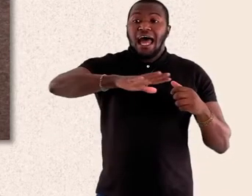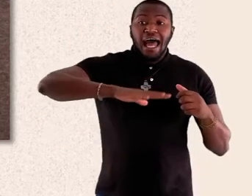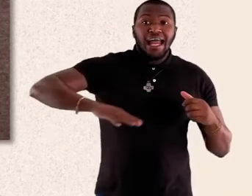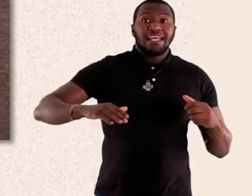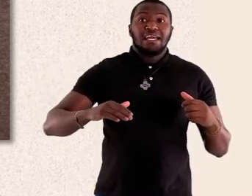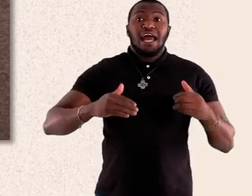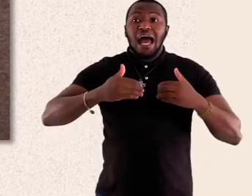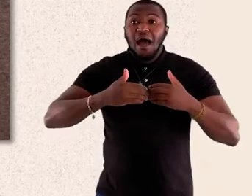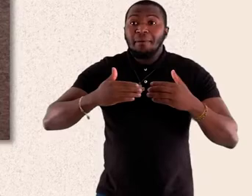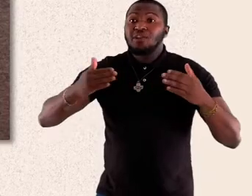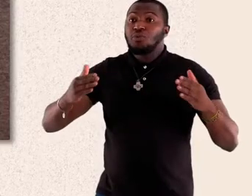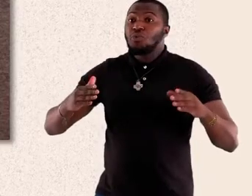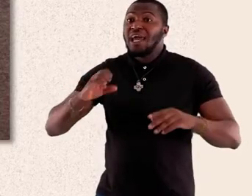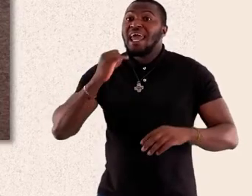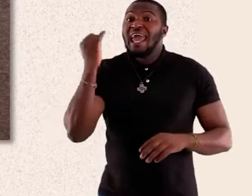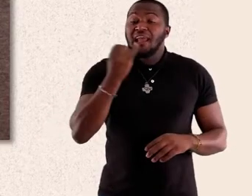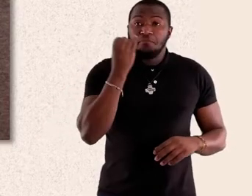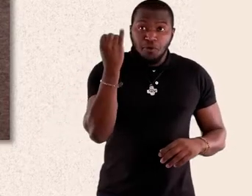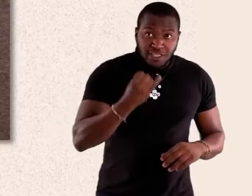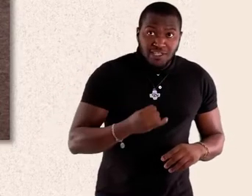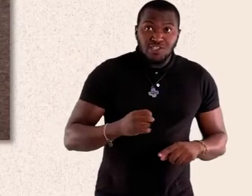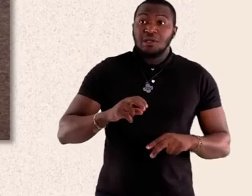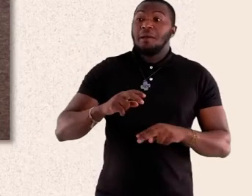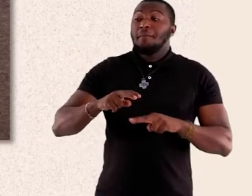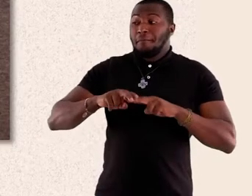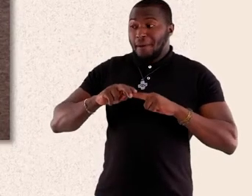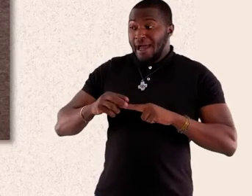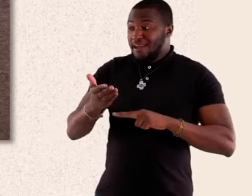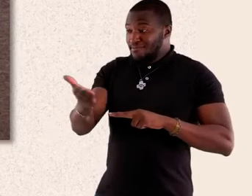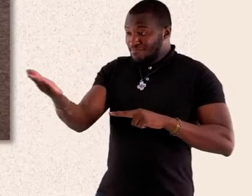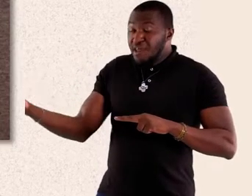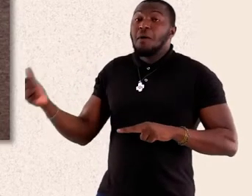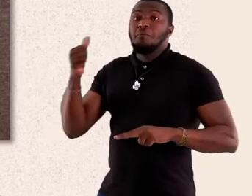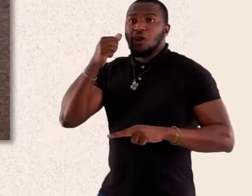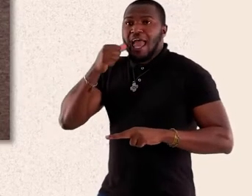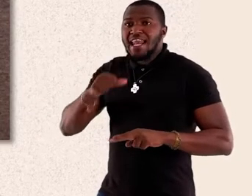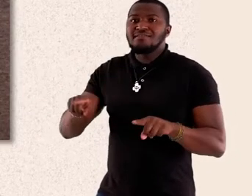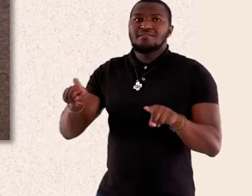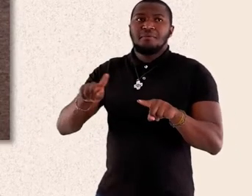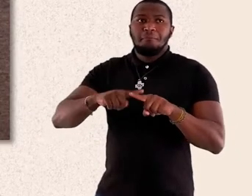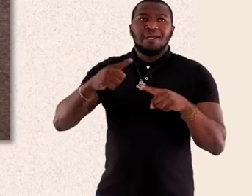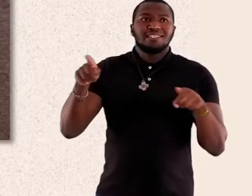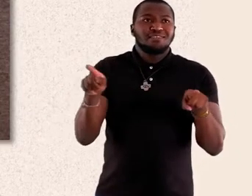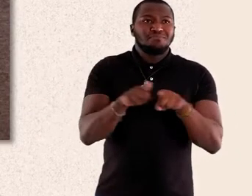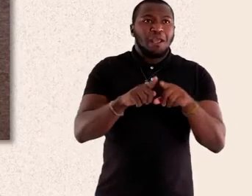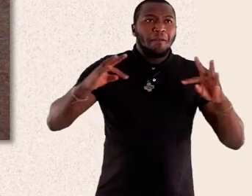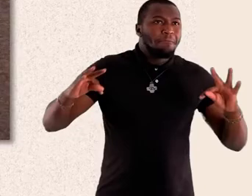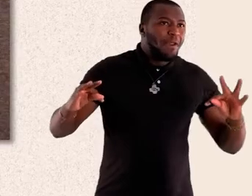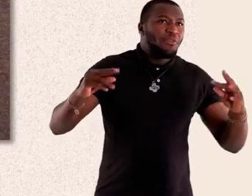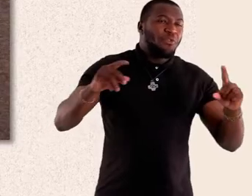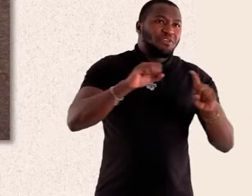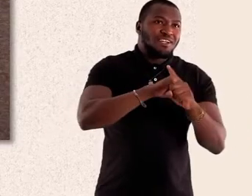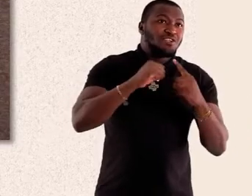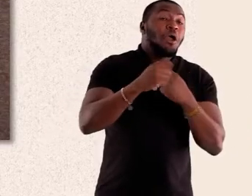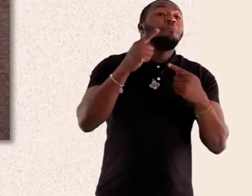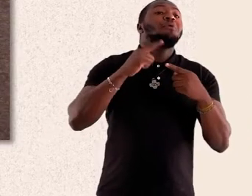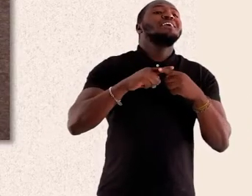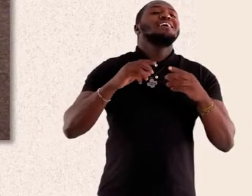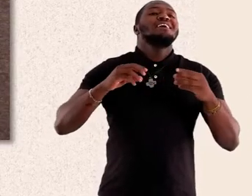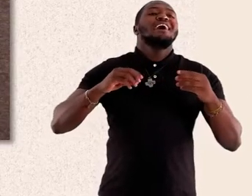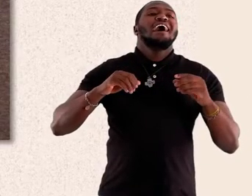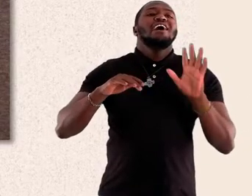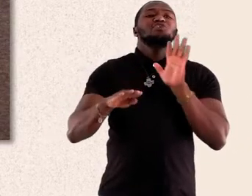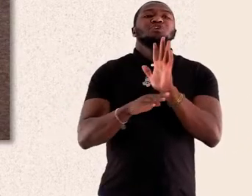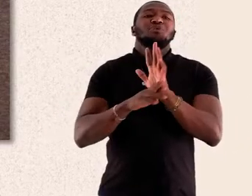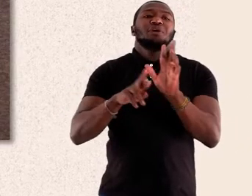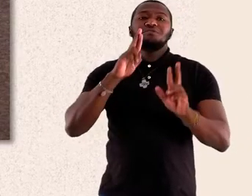importante não só para as mulheres ela é importante para todos porque ela reverte não resultado que é um resultado é coletivo em uma